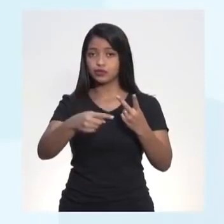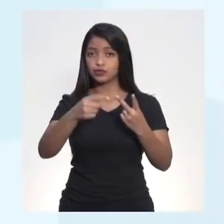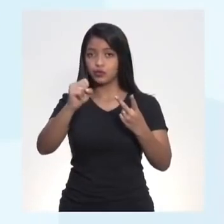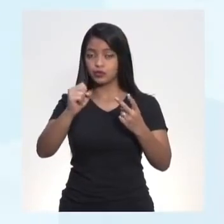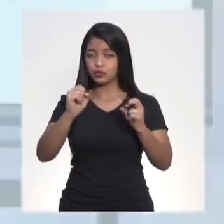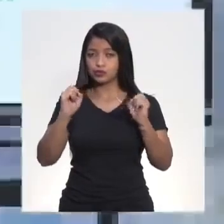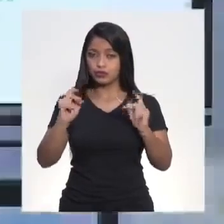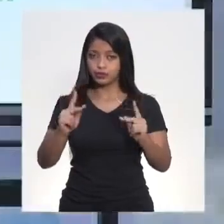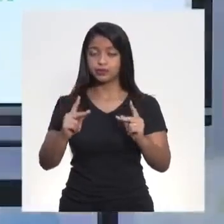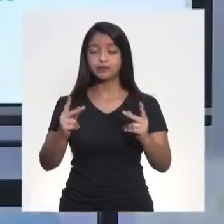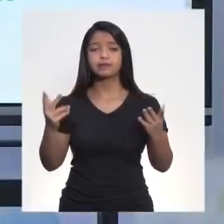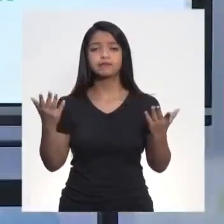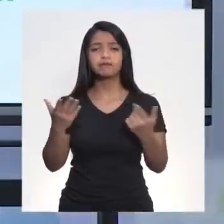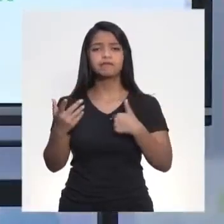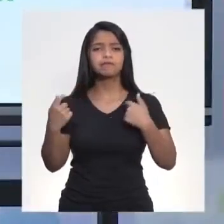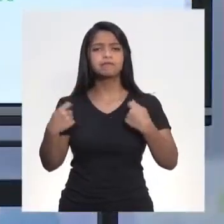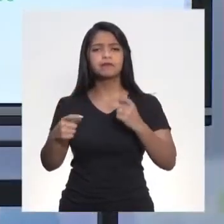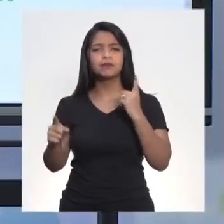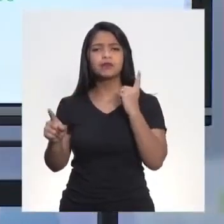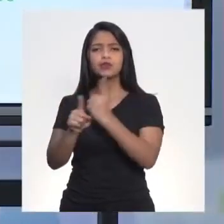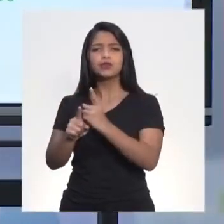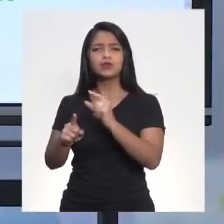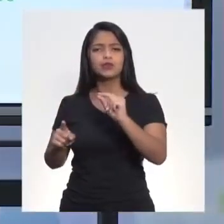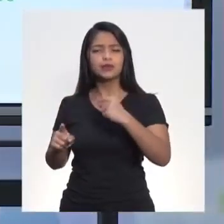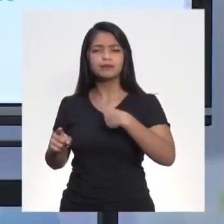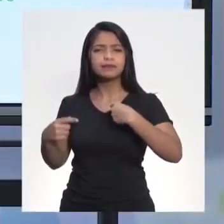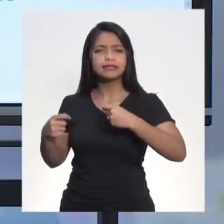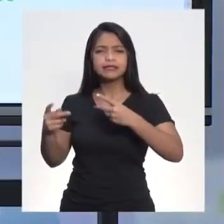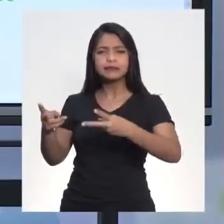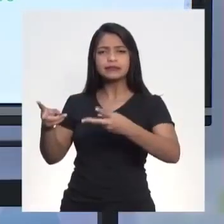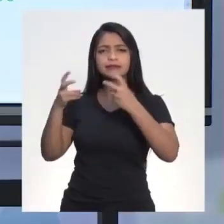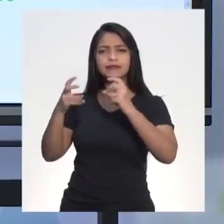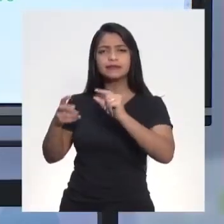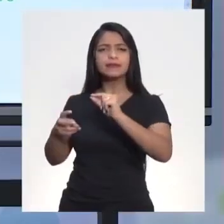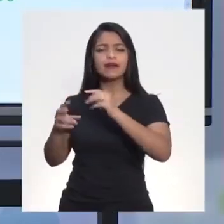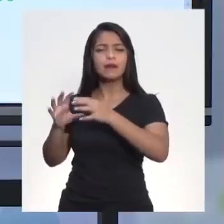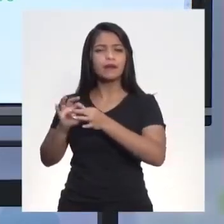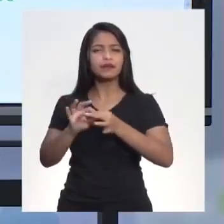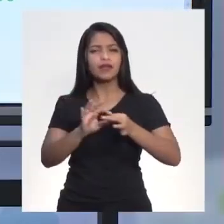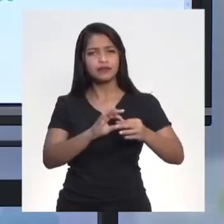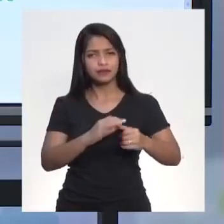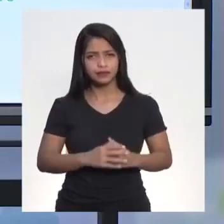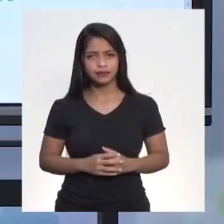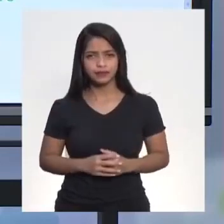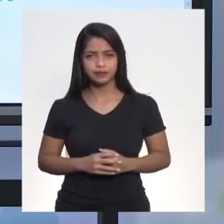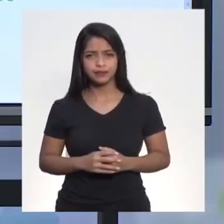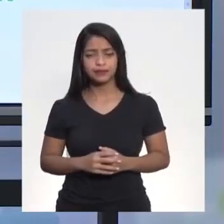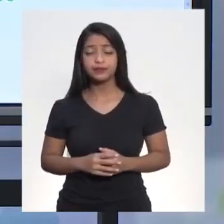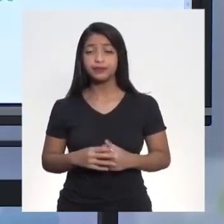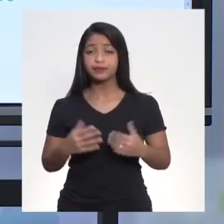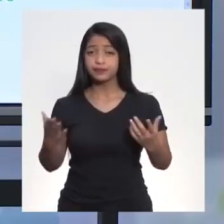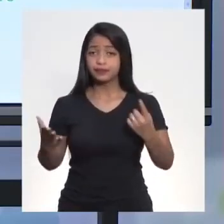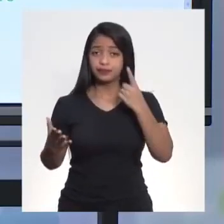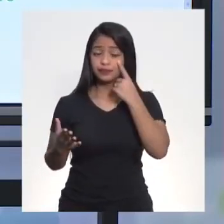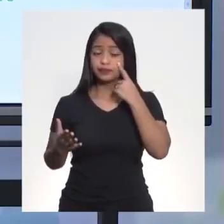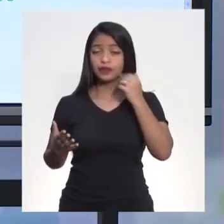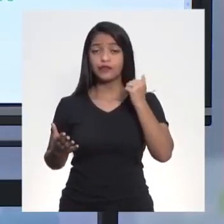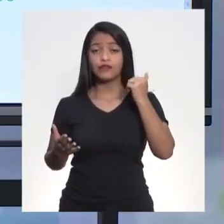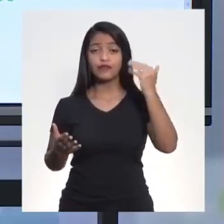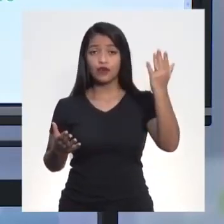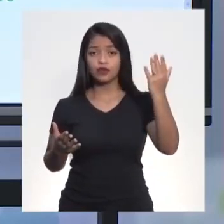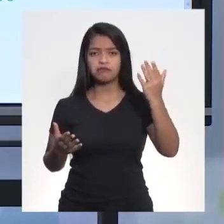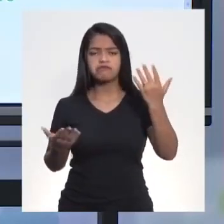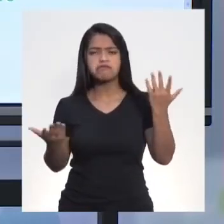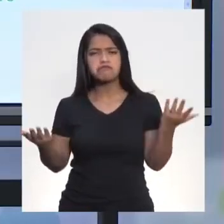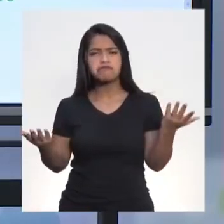tenho que identificar aqui, né? O que eu tenho que observar dentro desse contexto? Então, vamos para o externo primeiro. Externo é essa